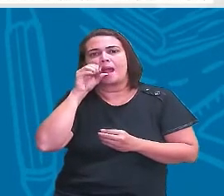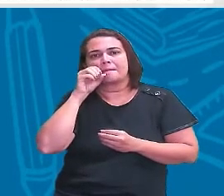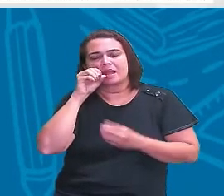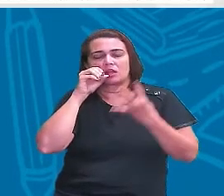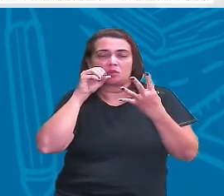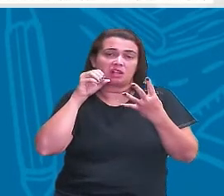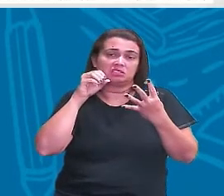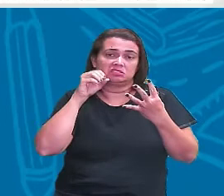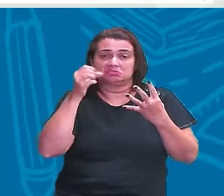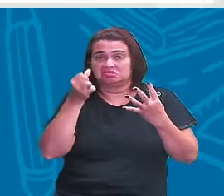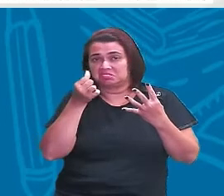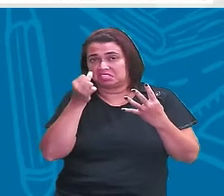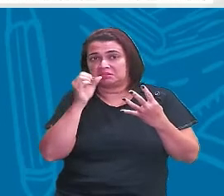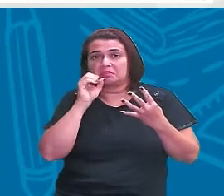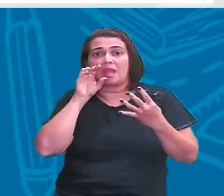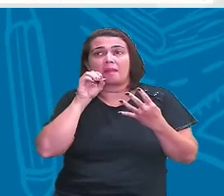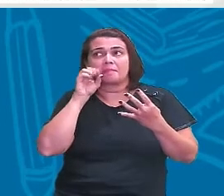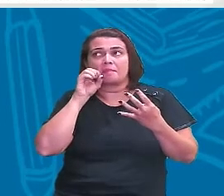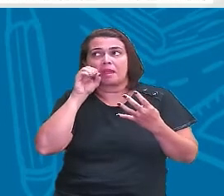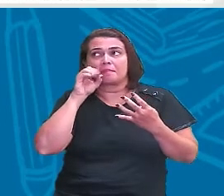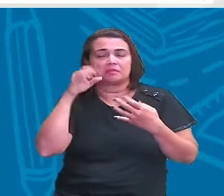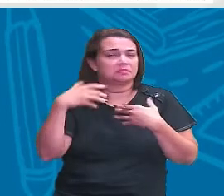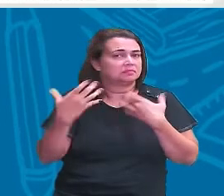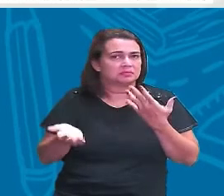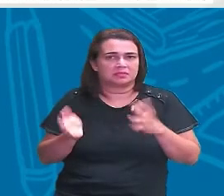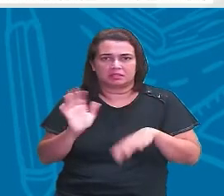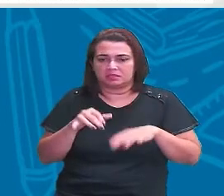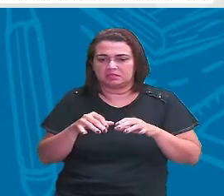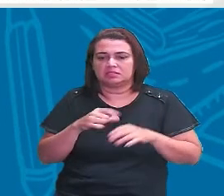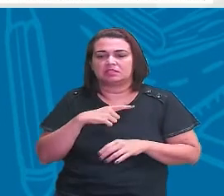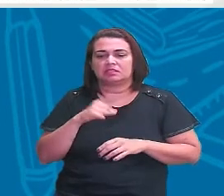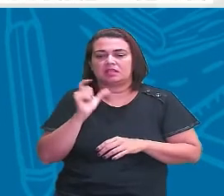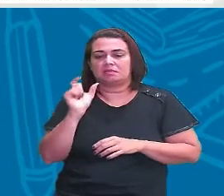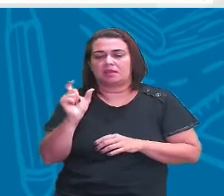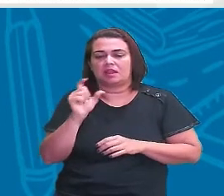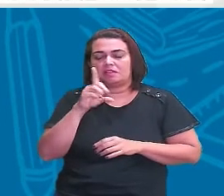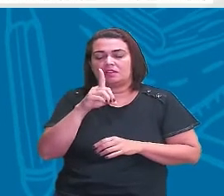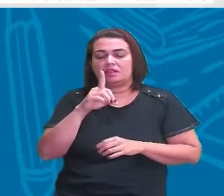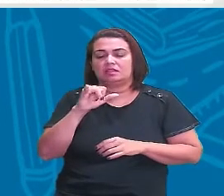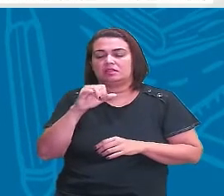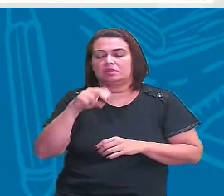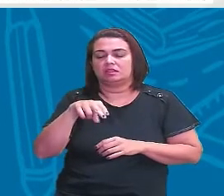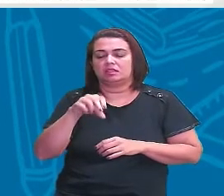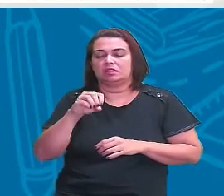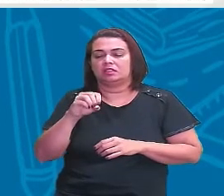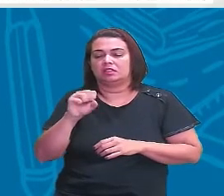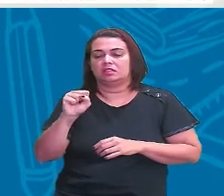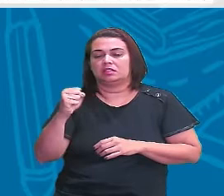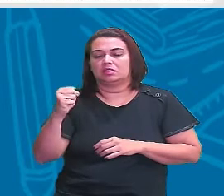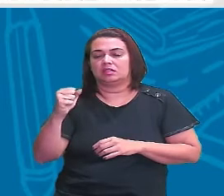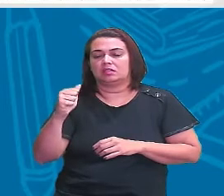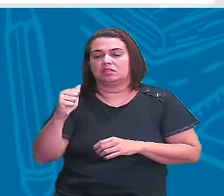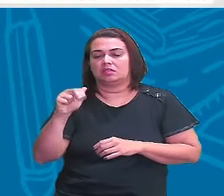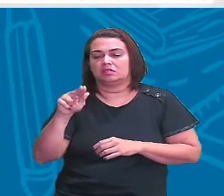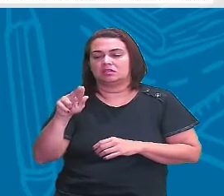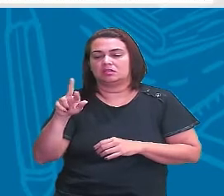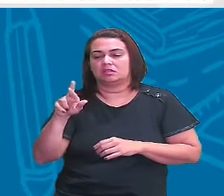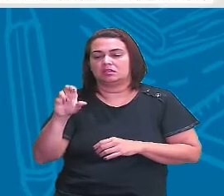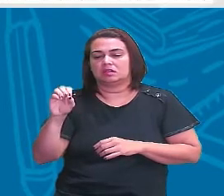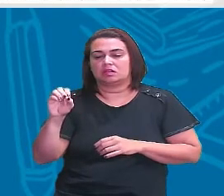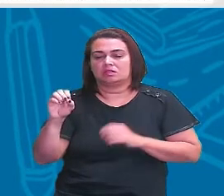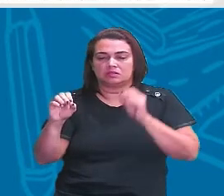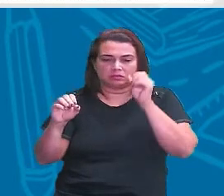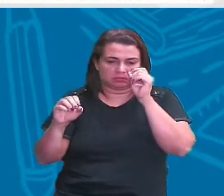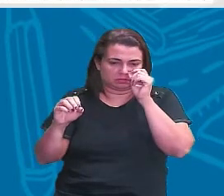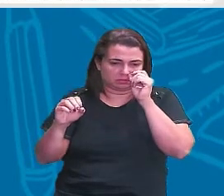ou 6 vezes, tá? Temos aí a palavra dinossauro. Veja só como eu vou falar.